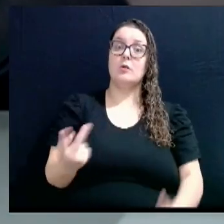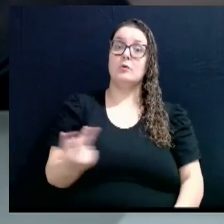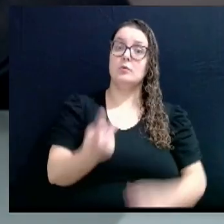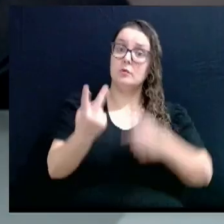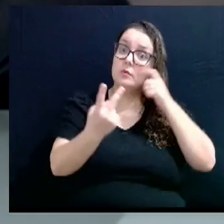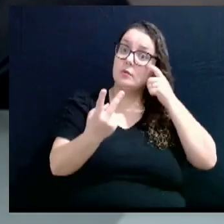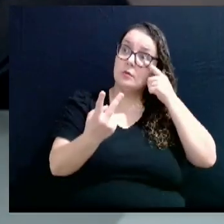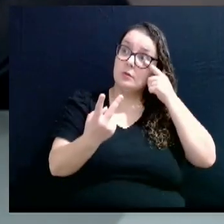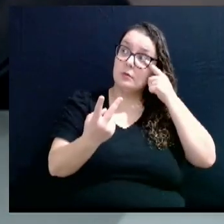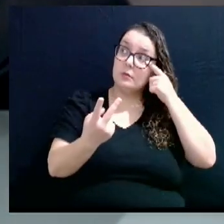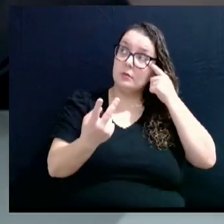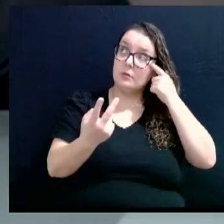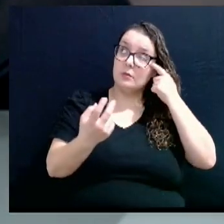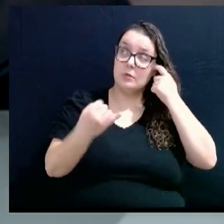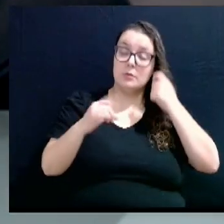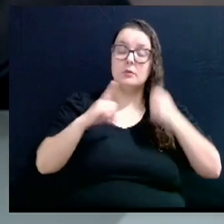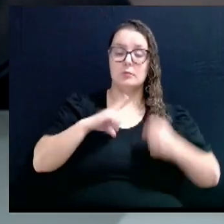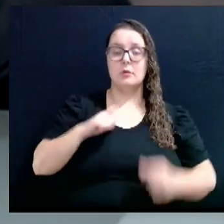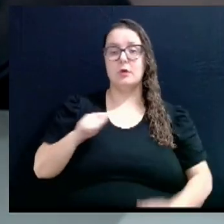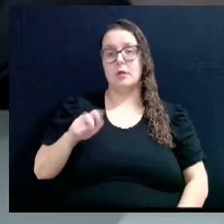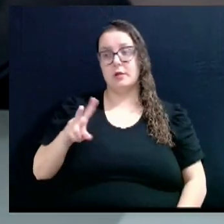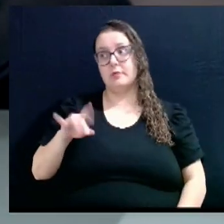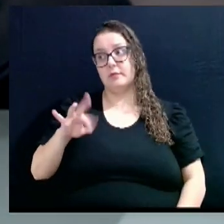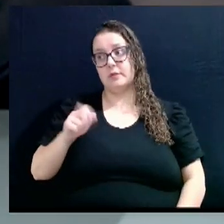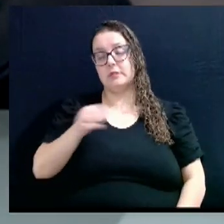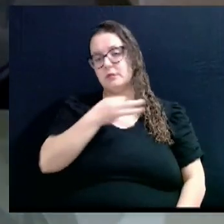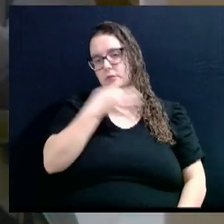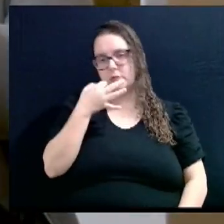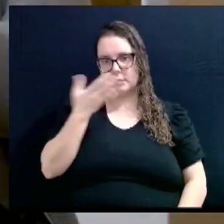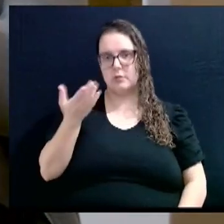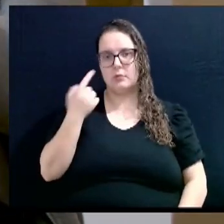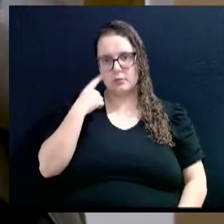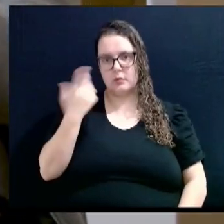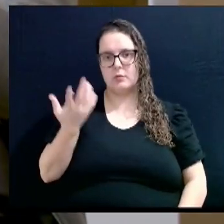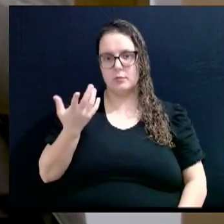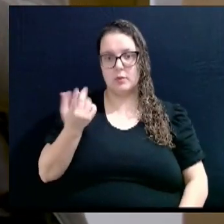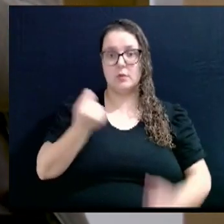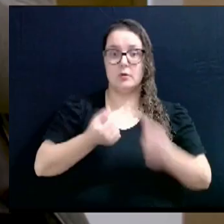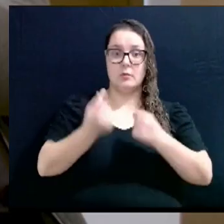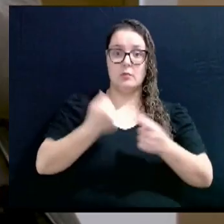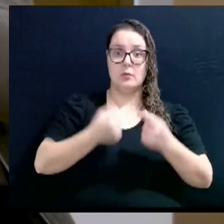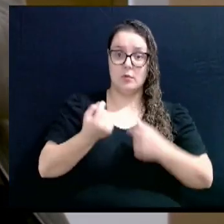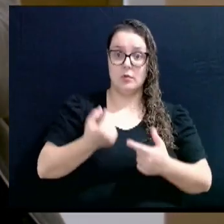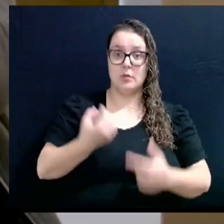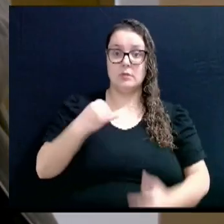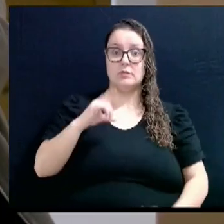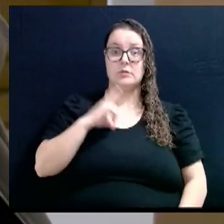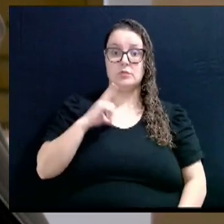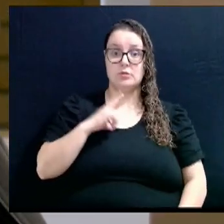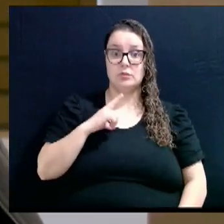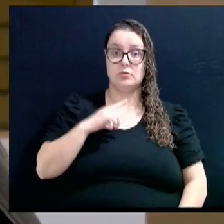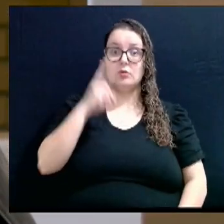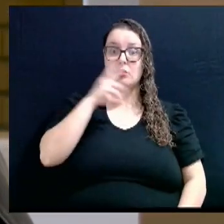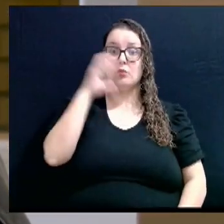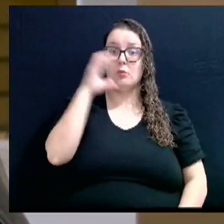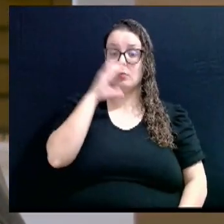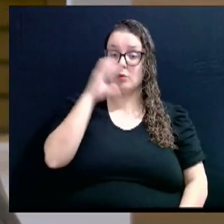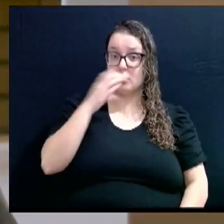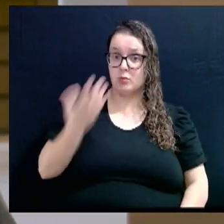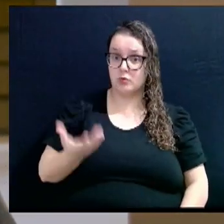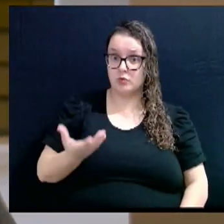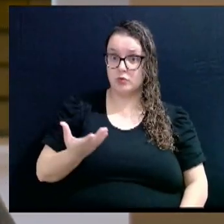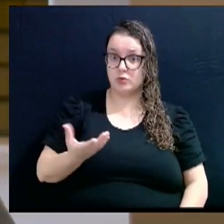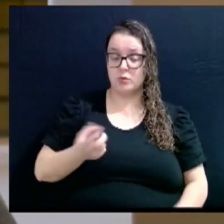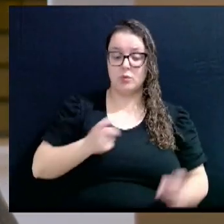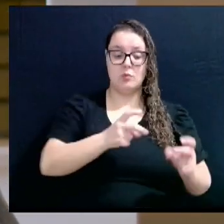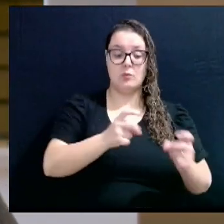que seria o ideal, né? É um dinheiro que, se você tiver uma emergência para vender, você